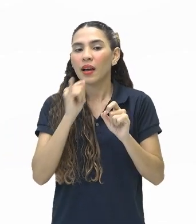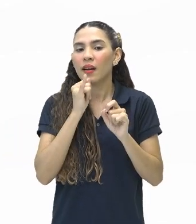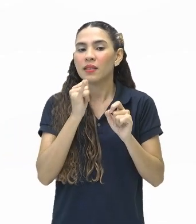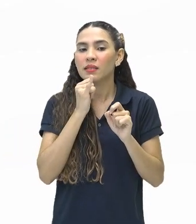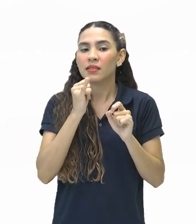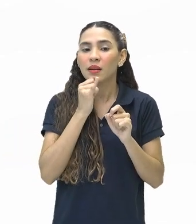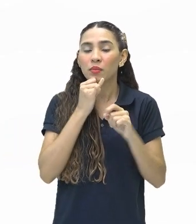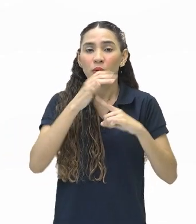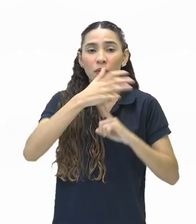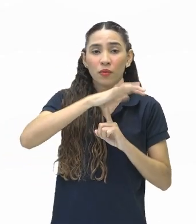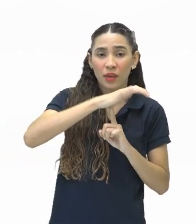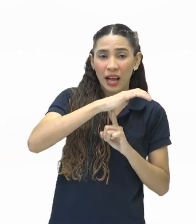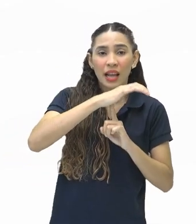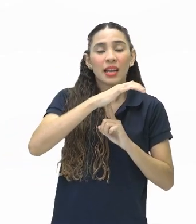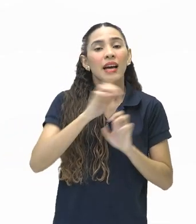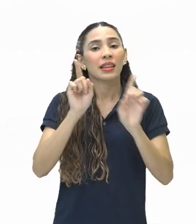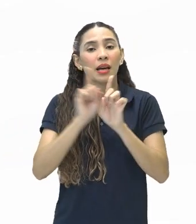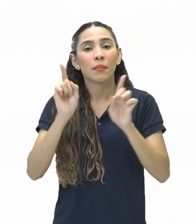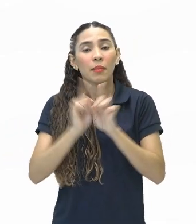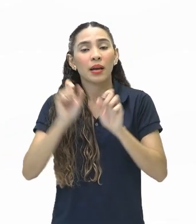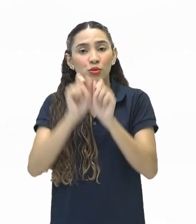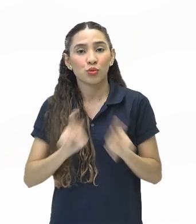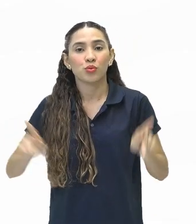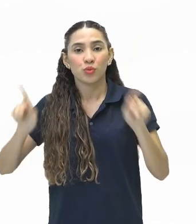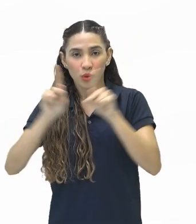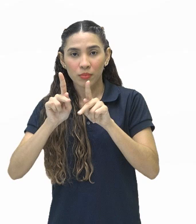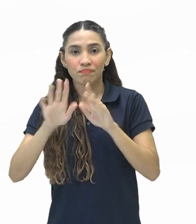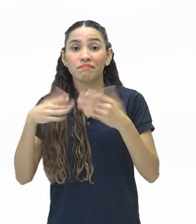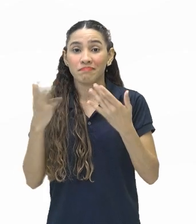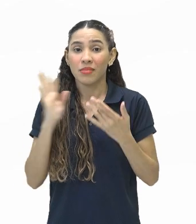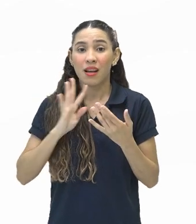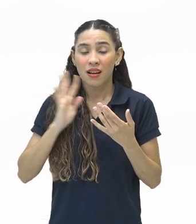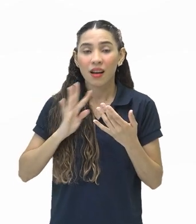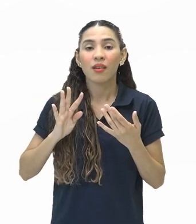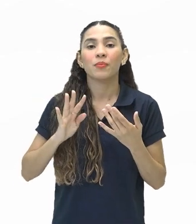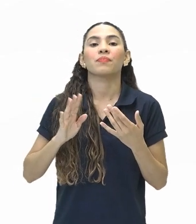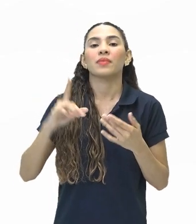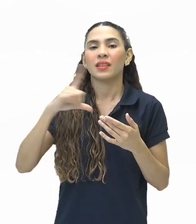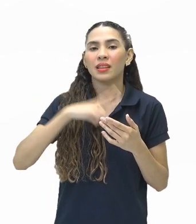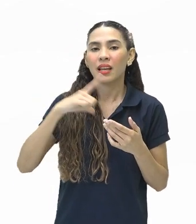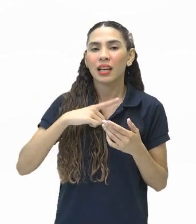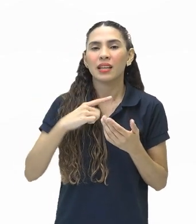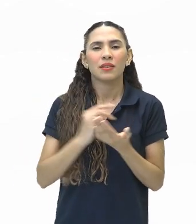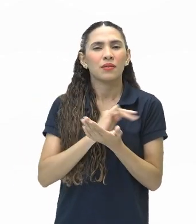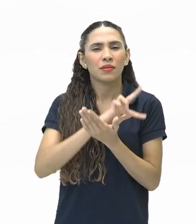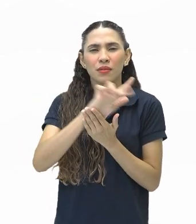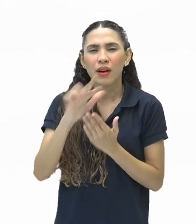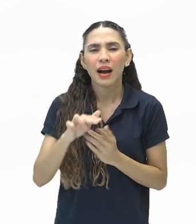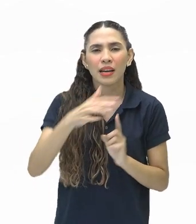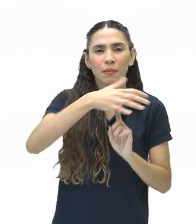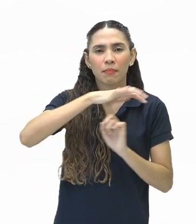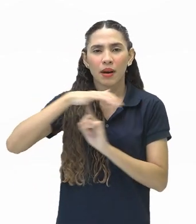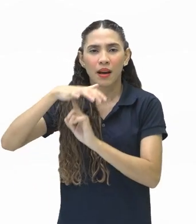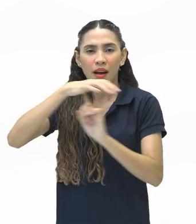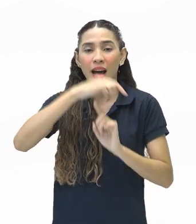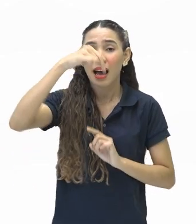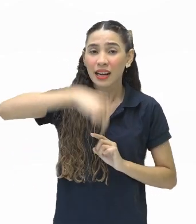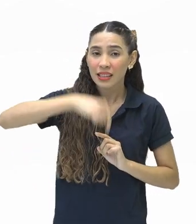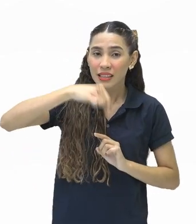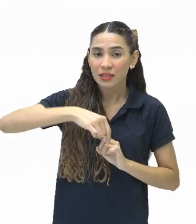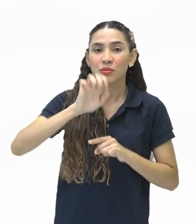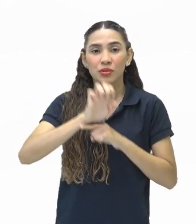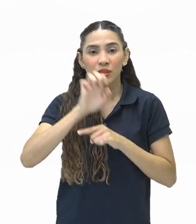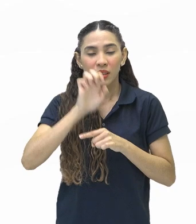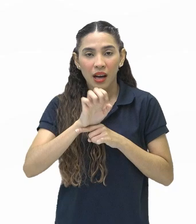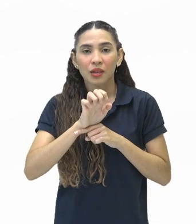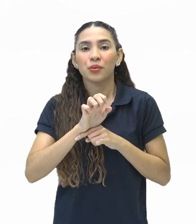pequenas feiras até grandes shoppings. Olha só que legal, né? Nós temos muitas feiras aqui na região, né? Aqui